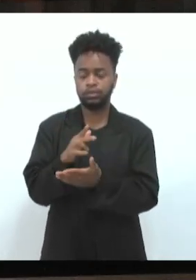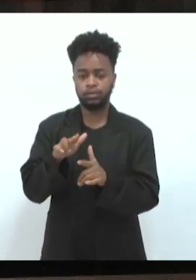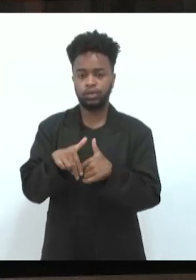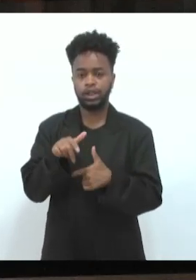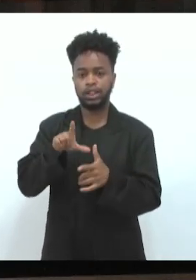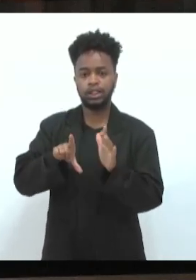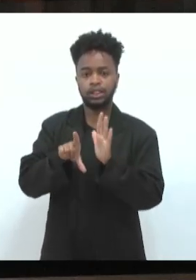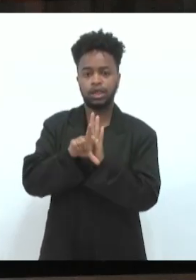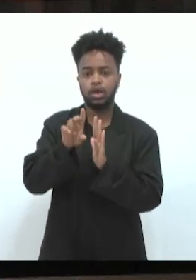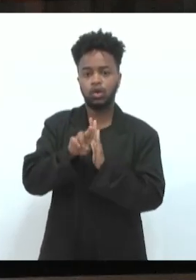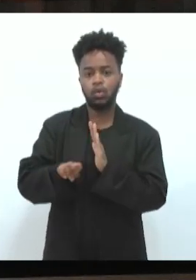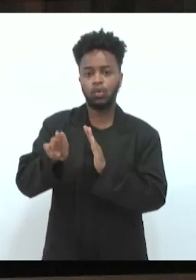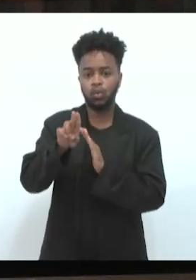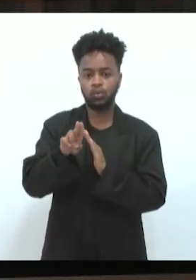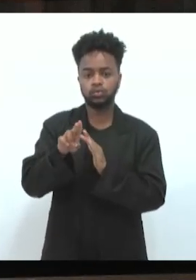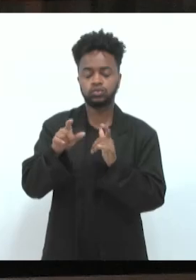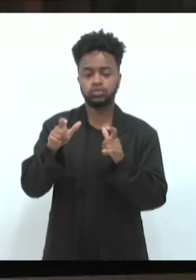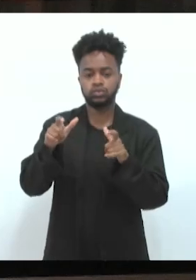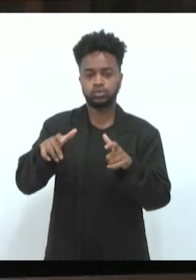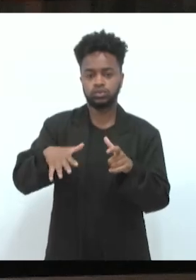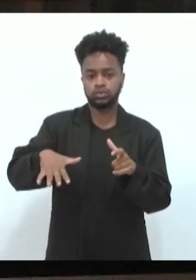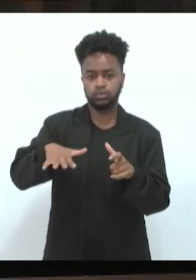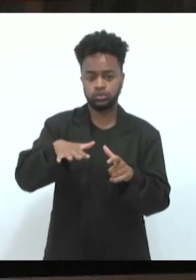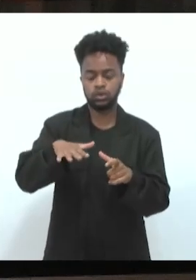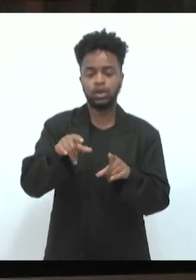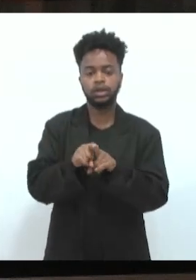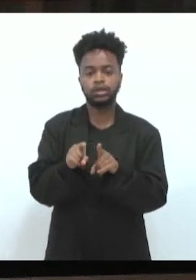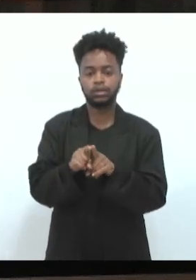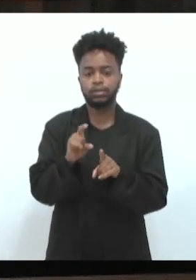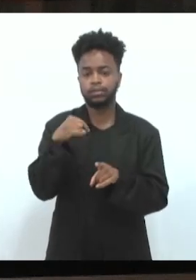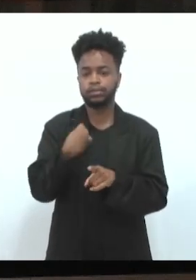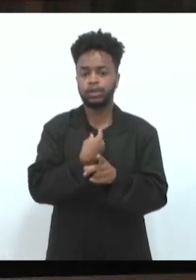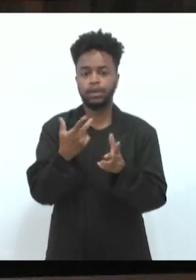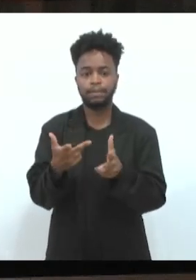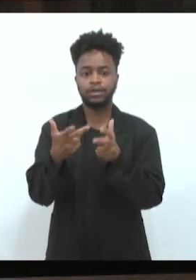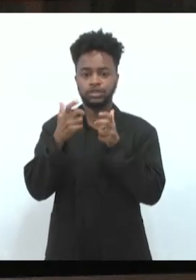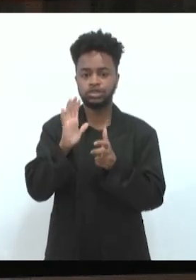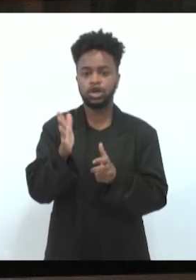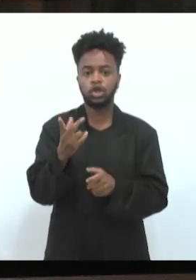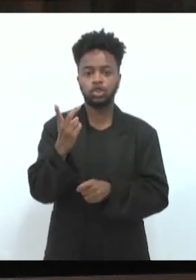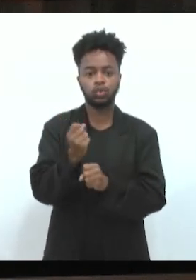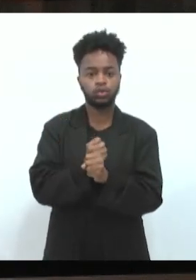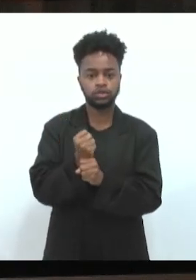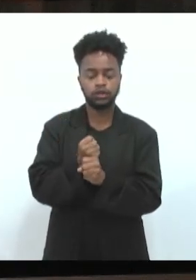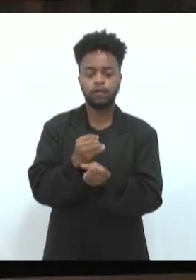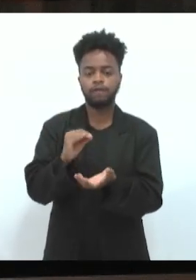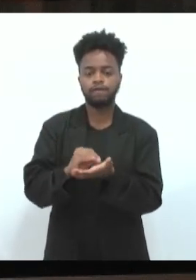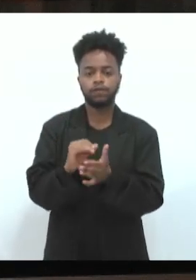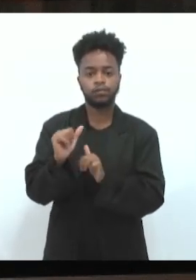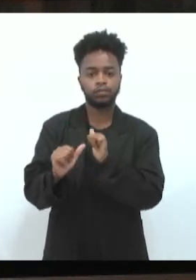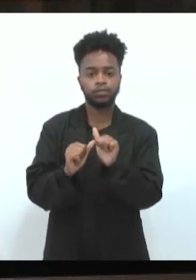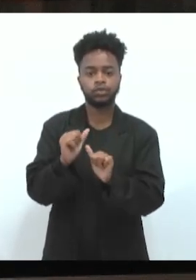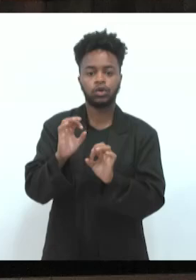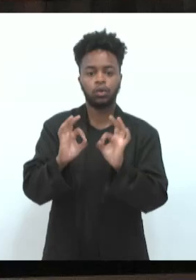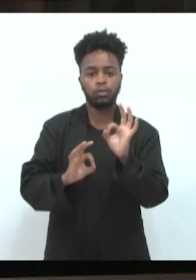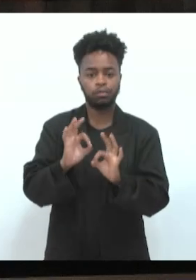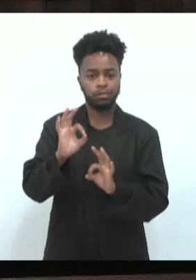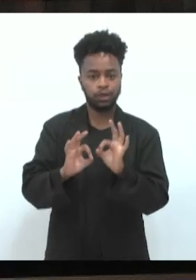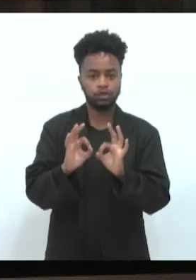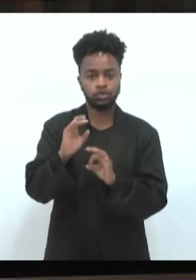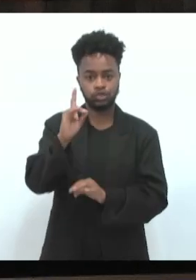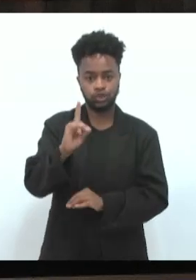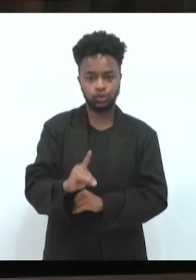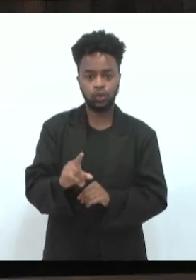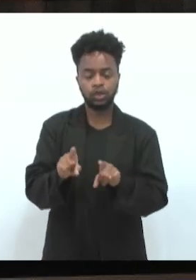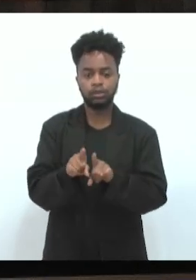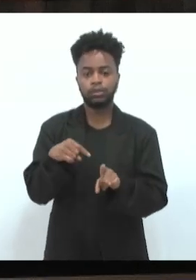ocupação e parcelamento do solo, quando a gente percebe que estão há 2 anos sem atualizar um plano diretor que está expirado, quando a